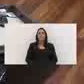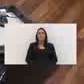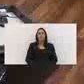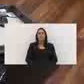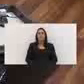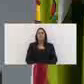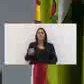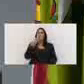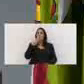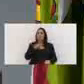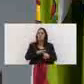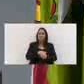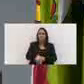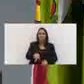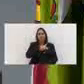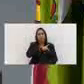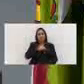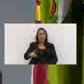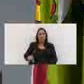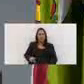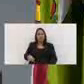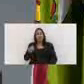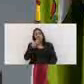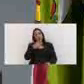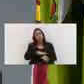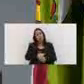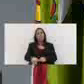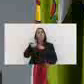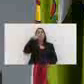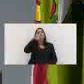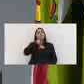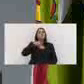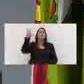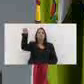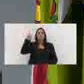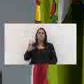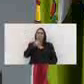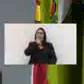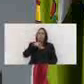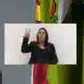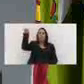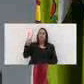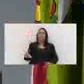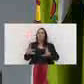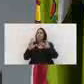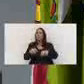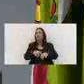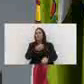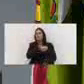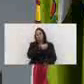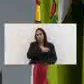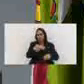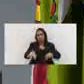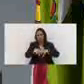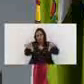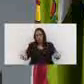Boa noite, presidente, boa noite, vereadora, boa noite, senhores vereadores, boa noite a todos que se encontram aqui no plenário, boa noite a todos